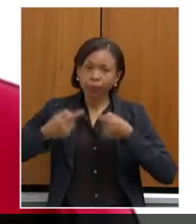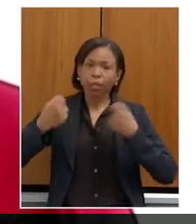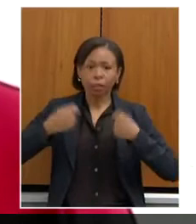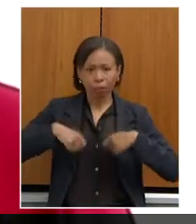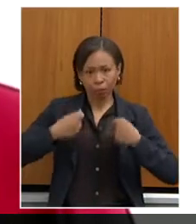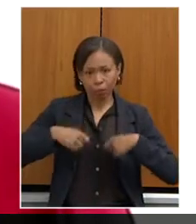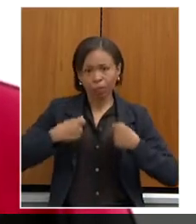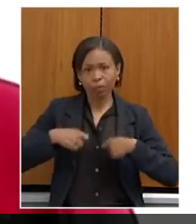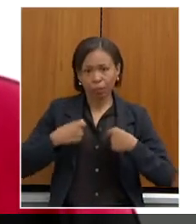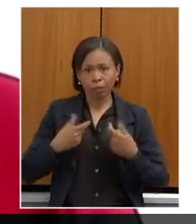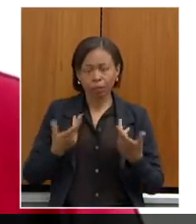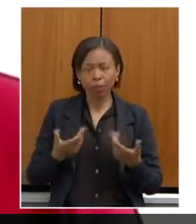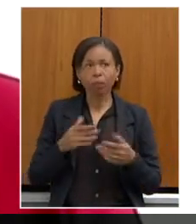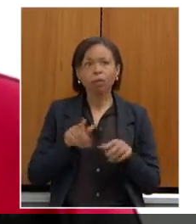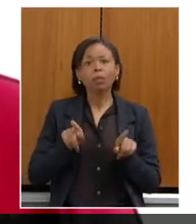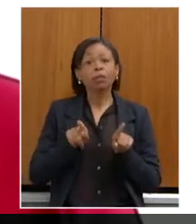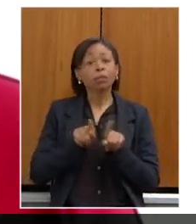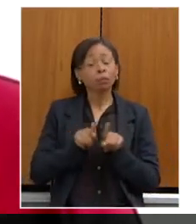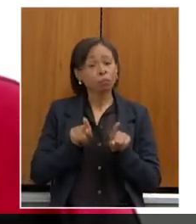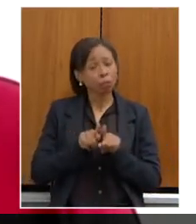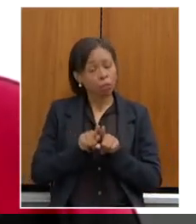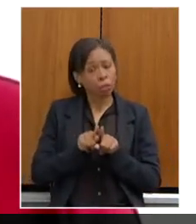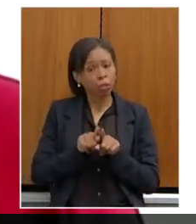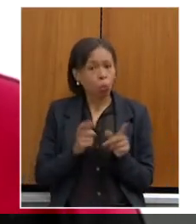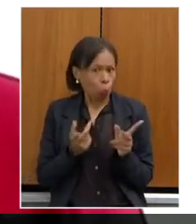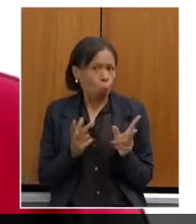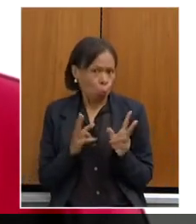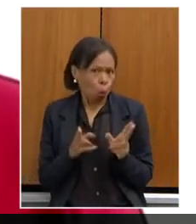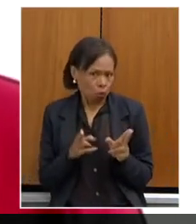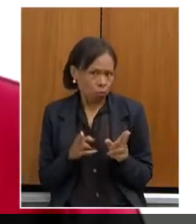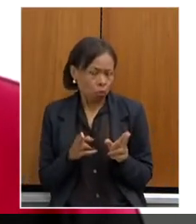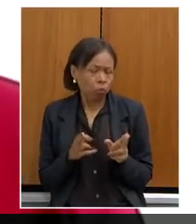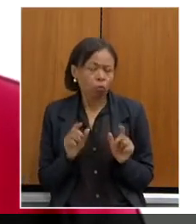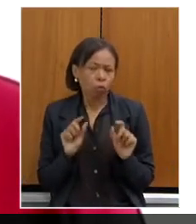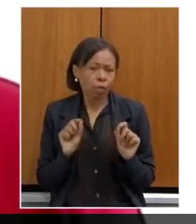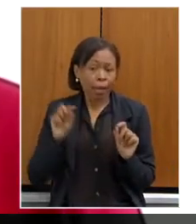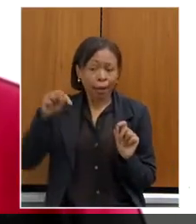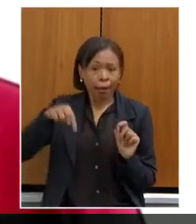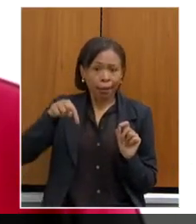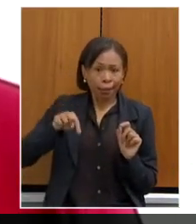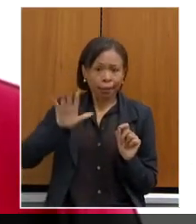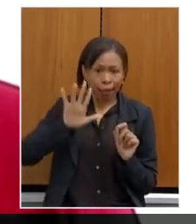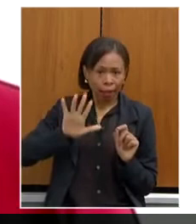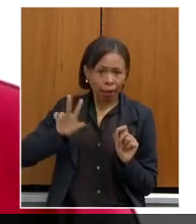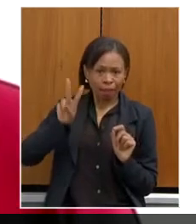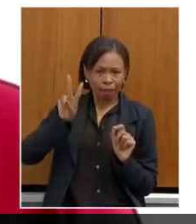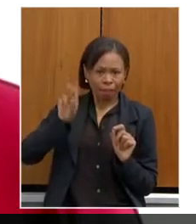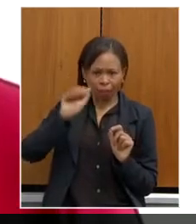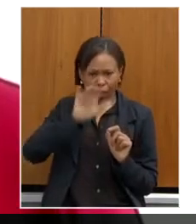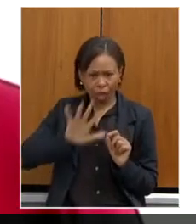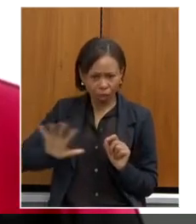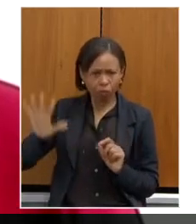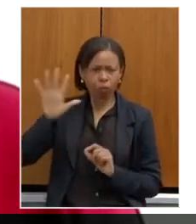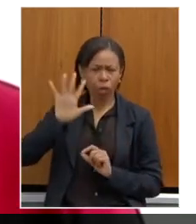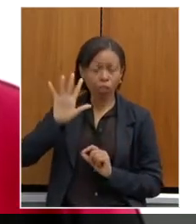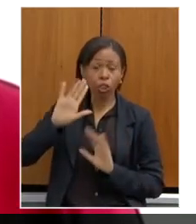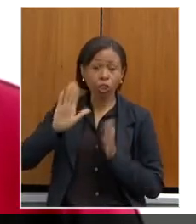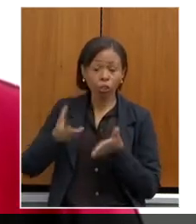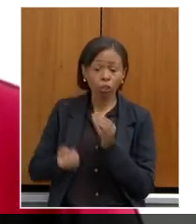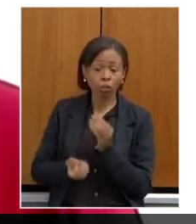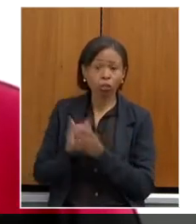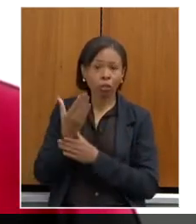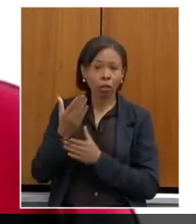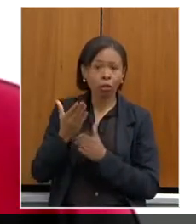secretário na mesma linha secretário também nós tivemos aqui no Vale do Aço a implantação da primeira etapa do